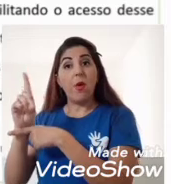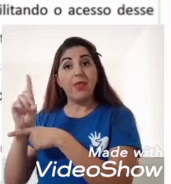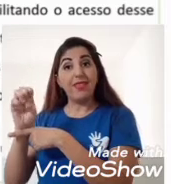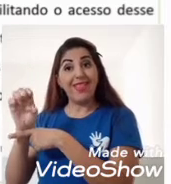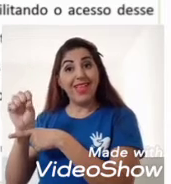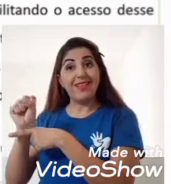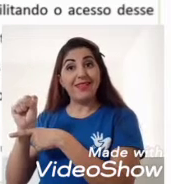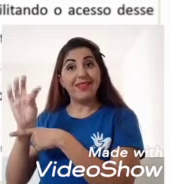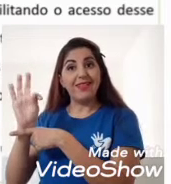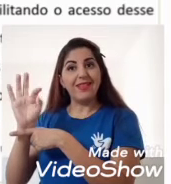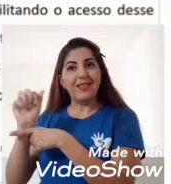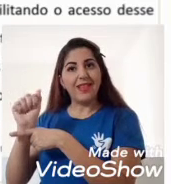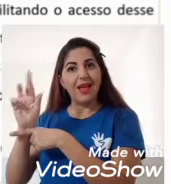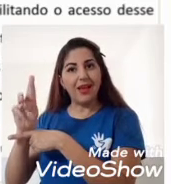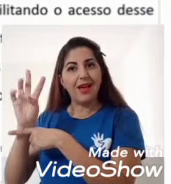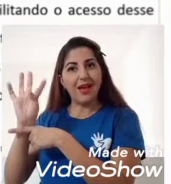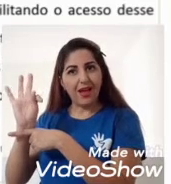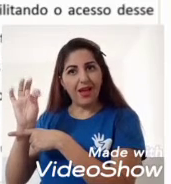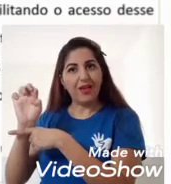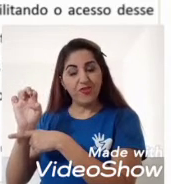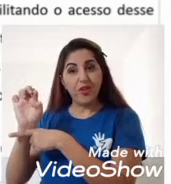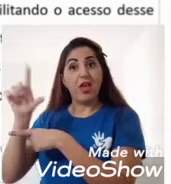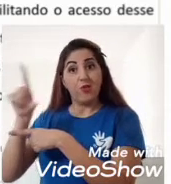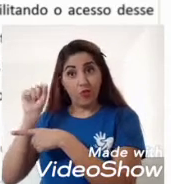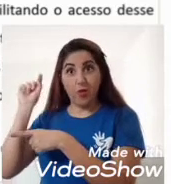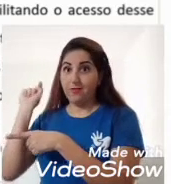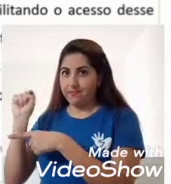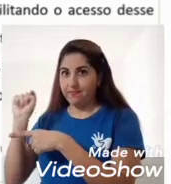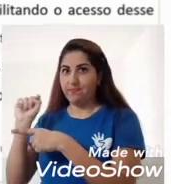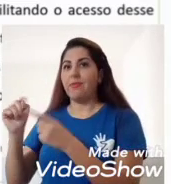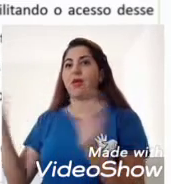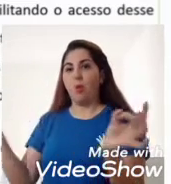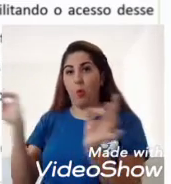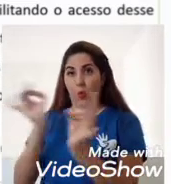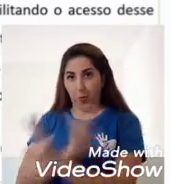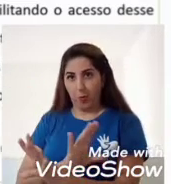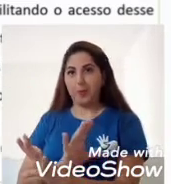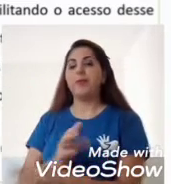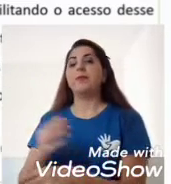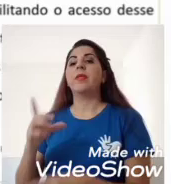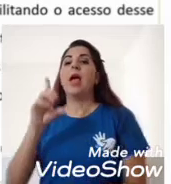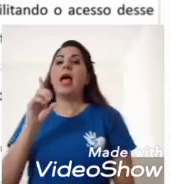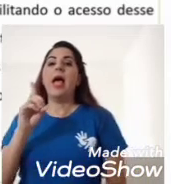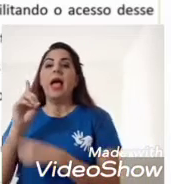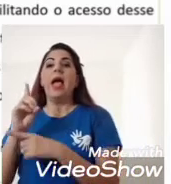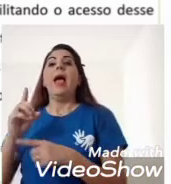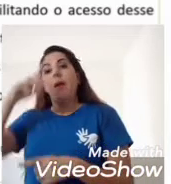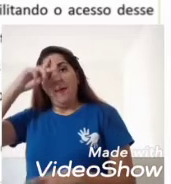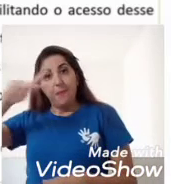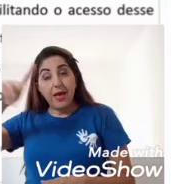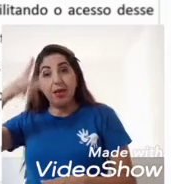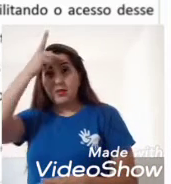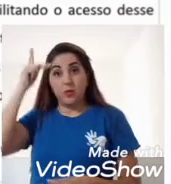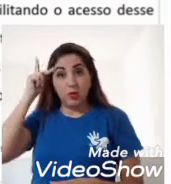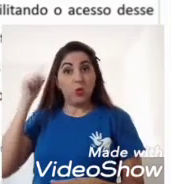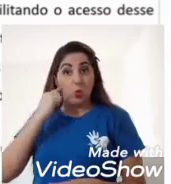existe com sentido de conclusão. Então, destarte, para que as pessoas com deficiência na